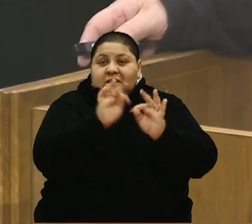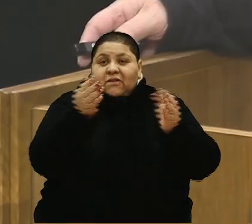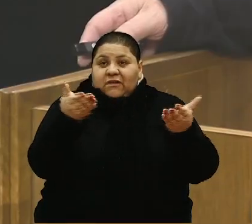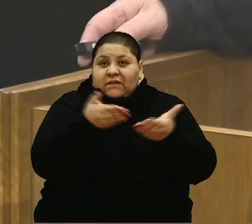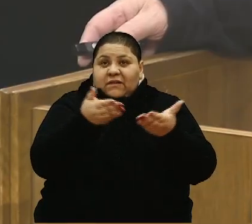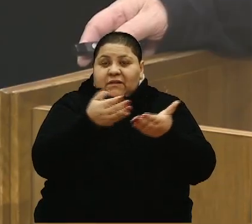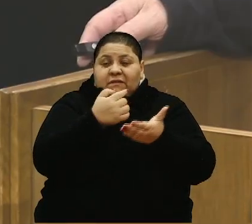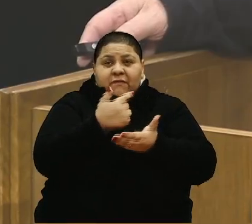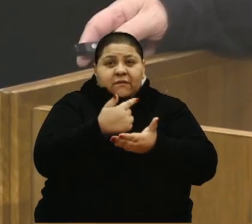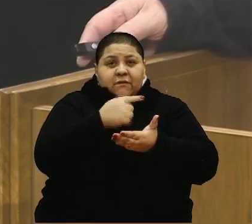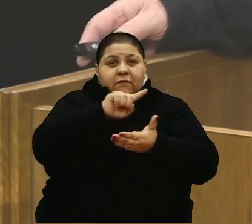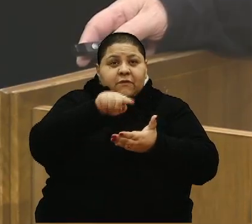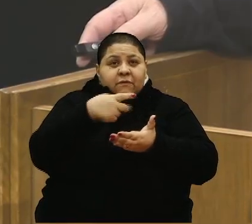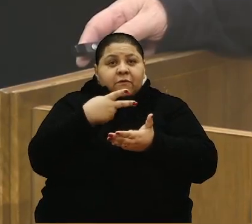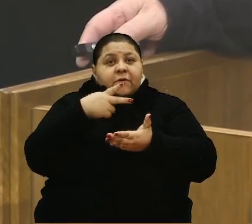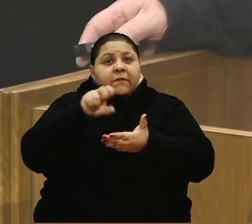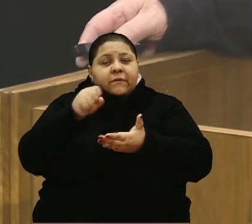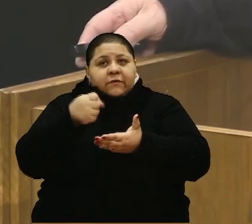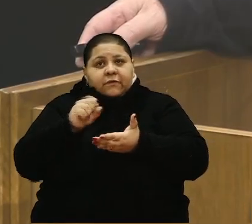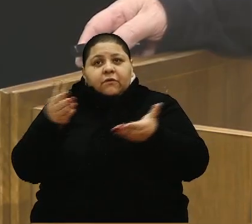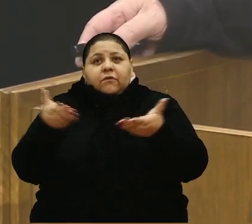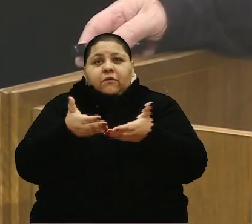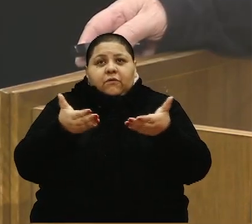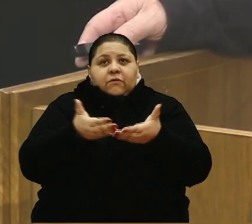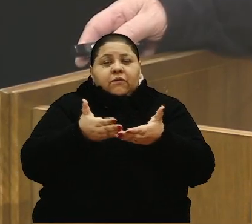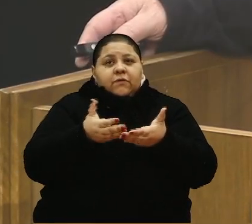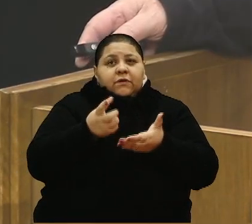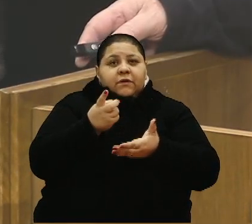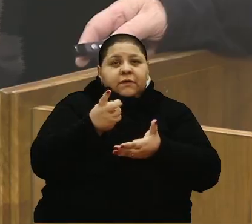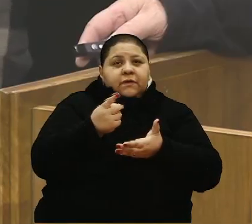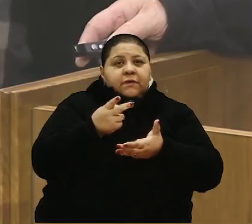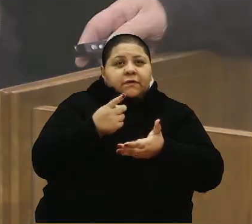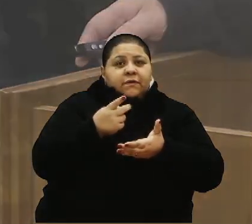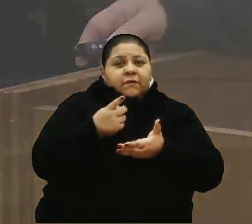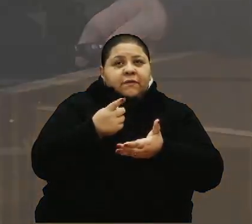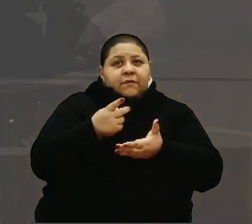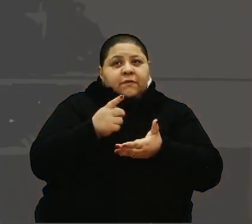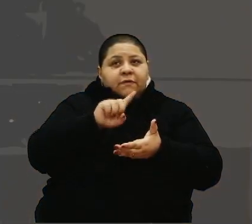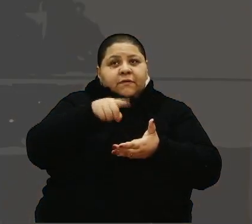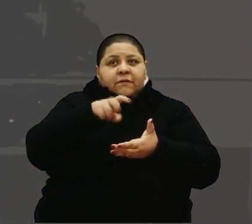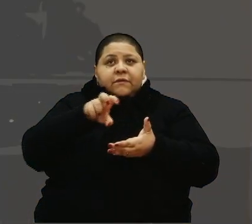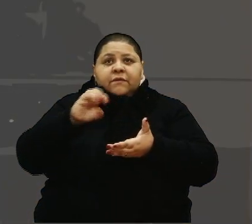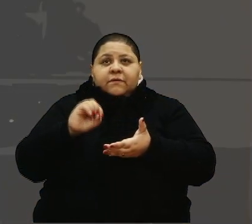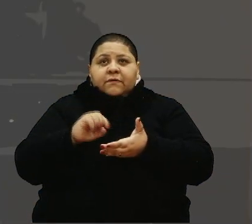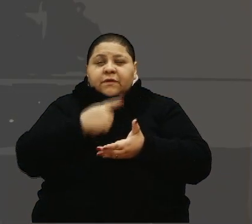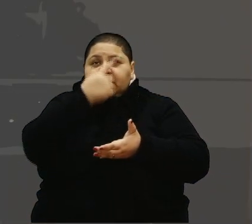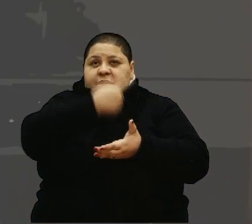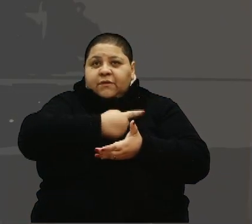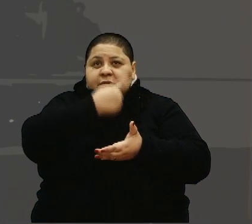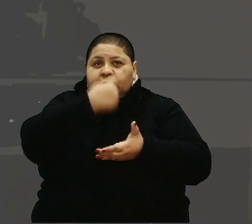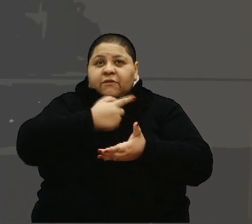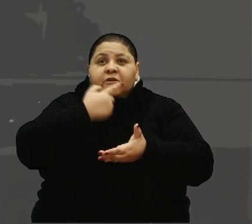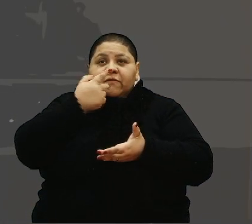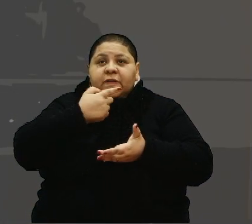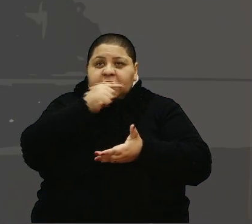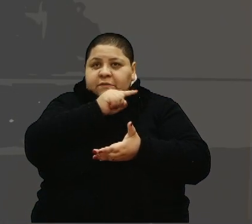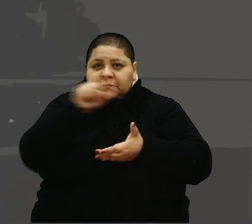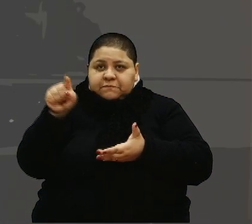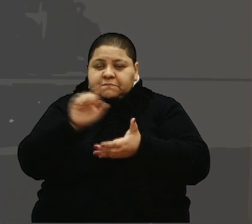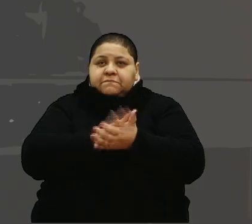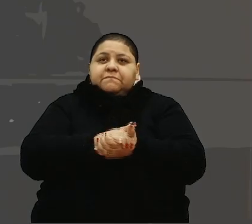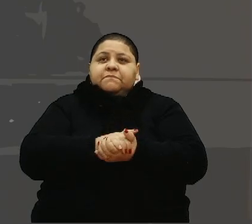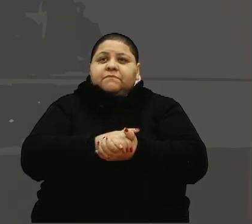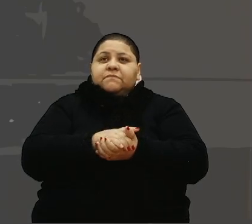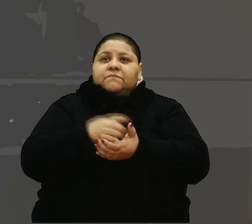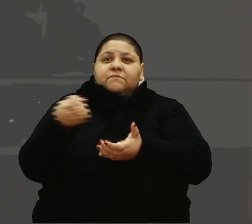em 7,28 e hoje está então em 12,50, aí que eu havia falado para vocês. Essa